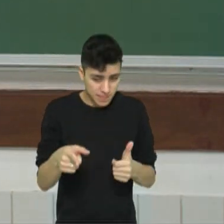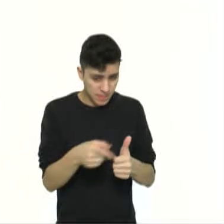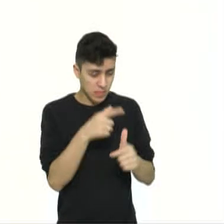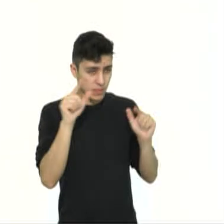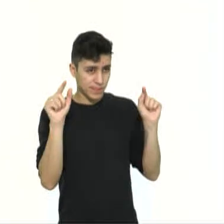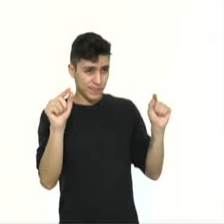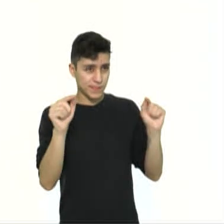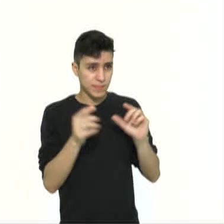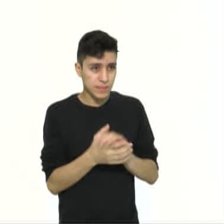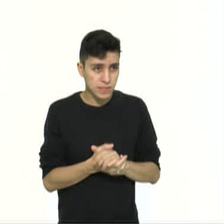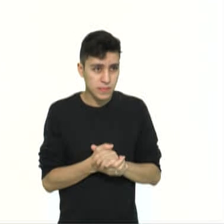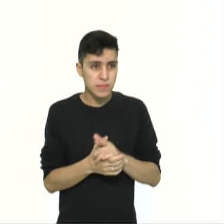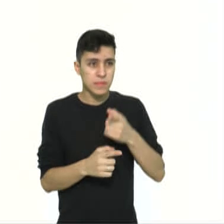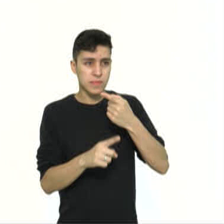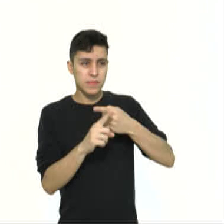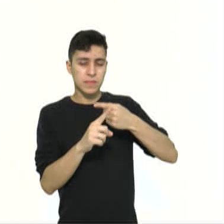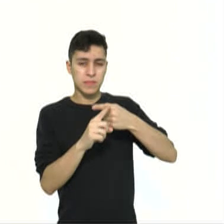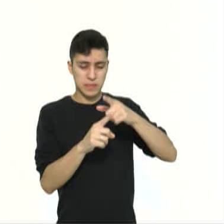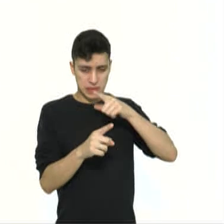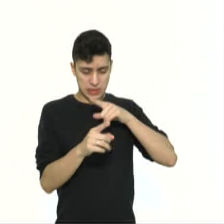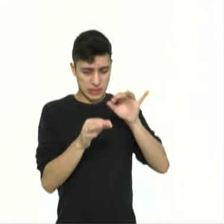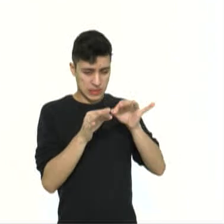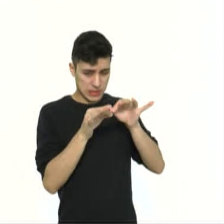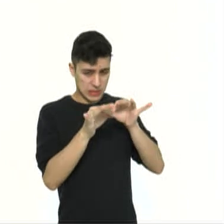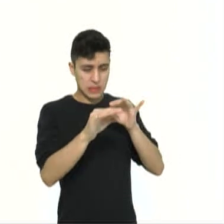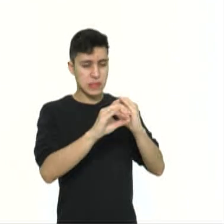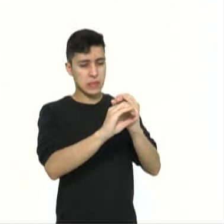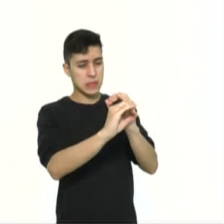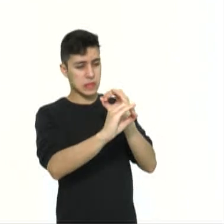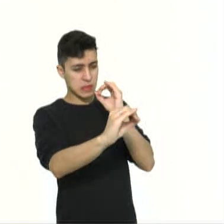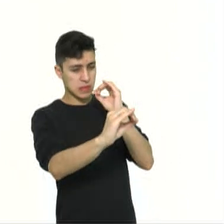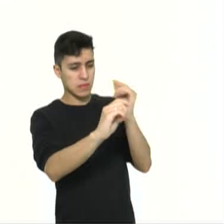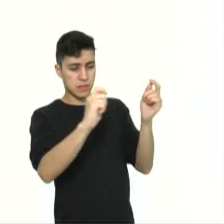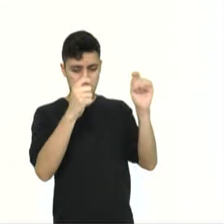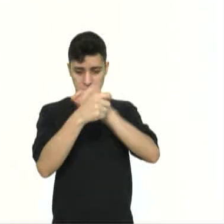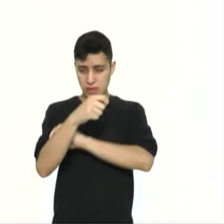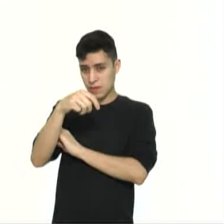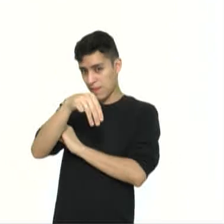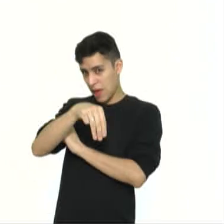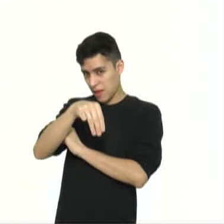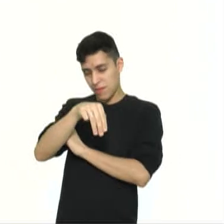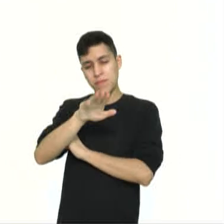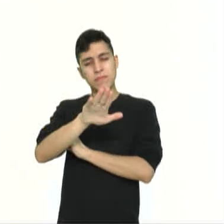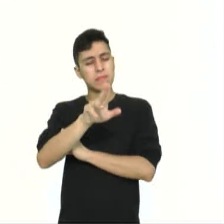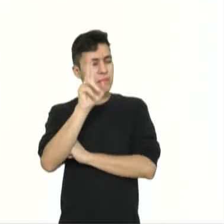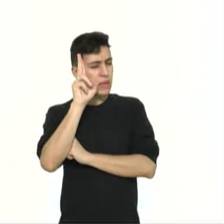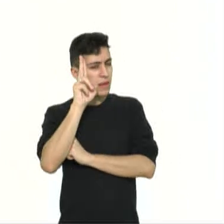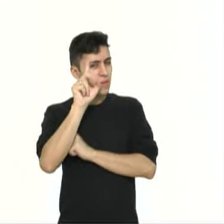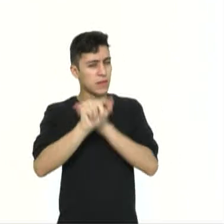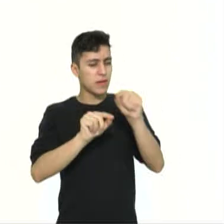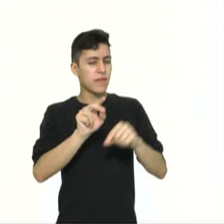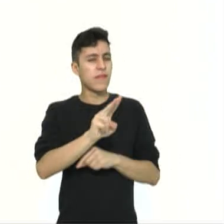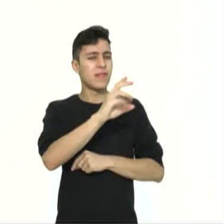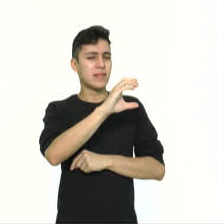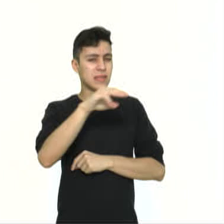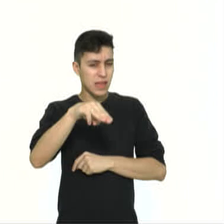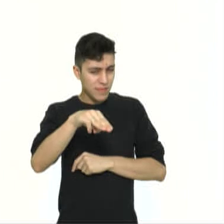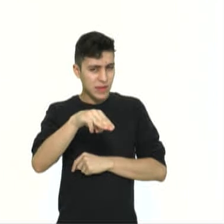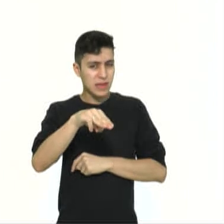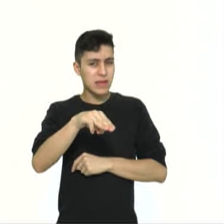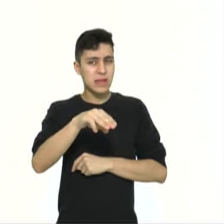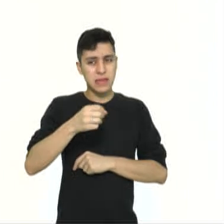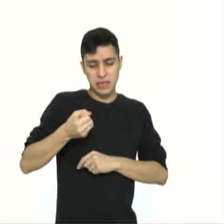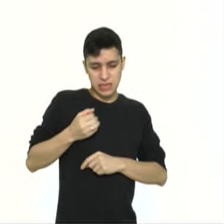ali, ó, o fato da distância, o tamanho desse tubo, eu tenho que converter ele para metro. Lembrando que se eu tenho o valor em centímetro, o próprio nome já